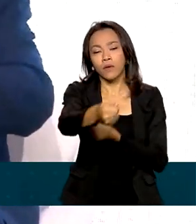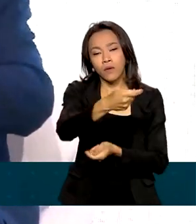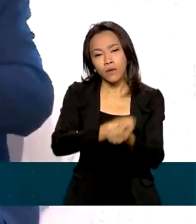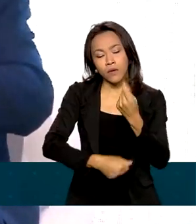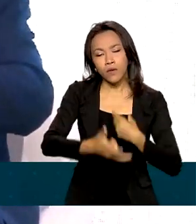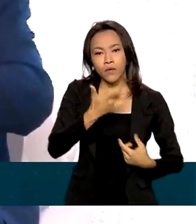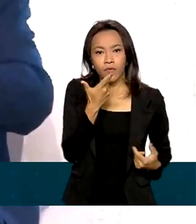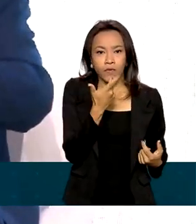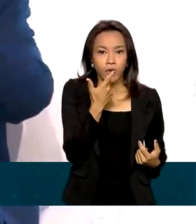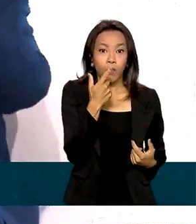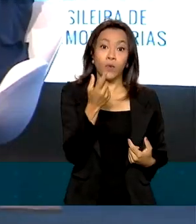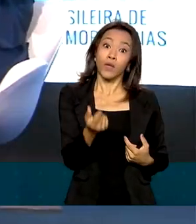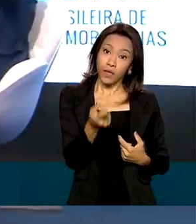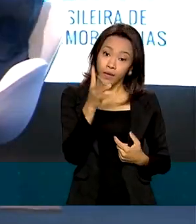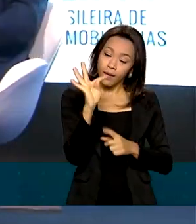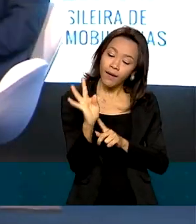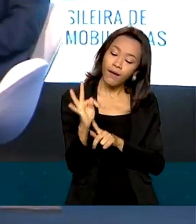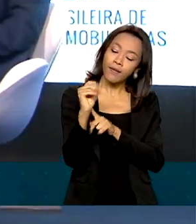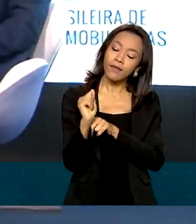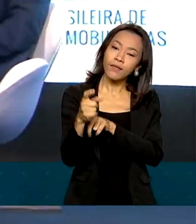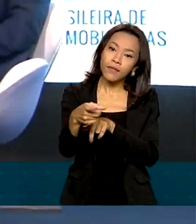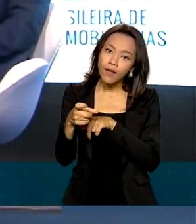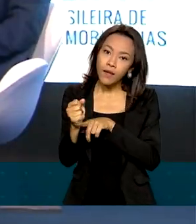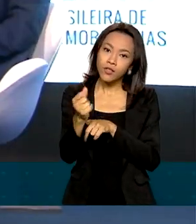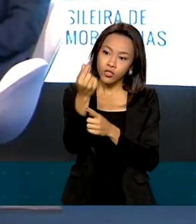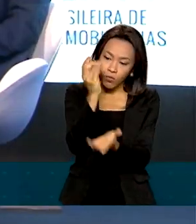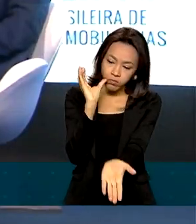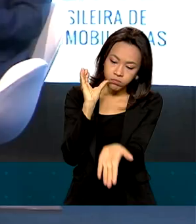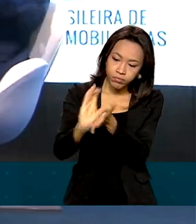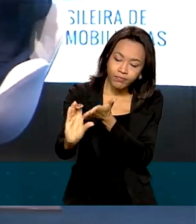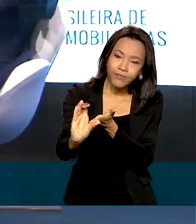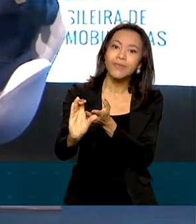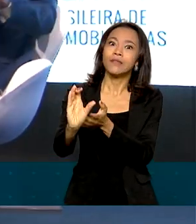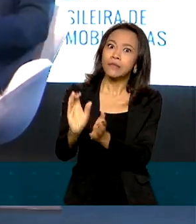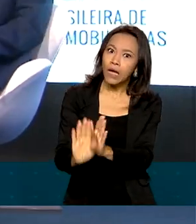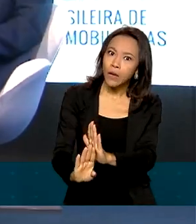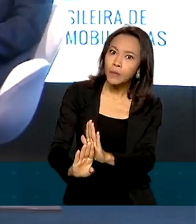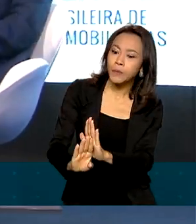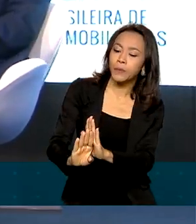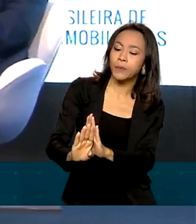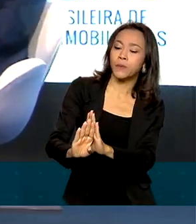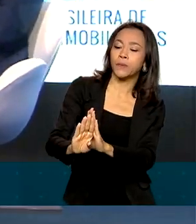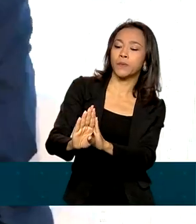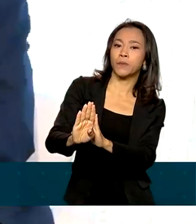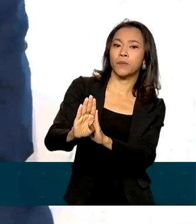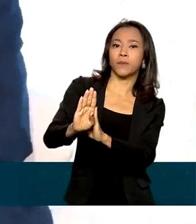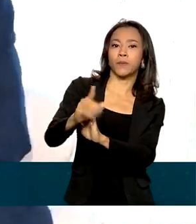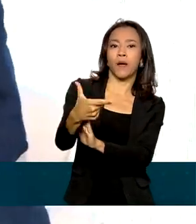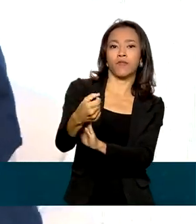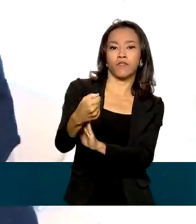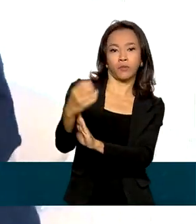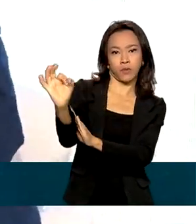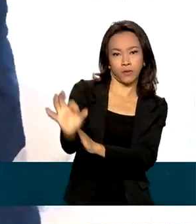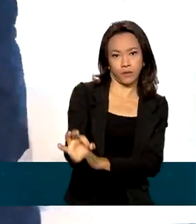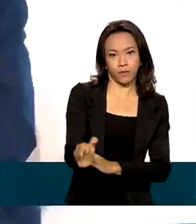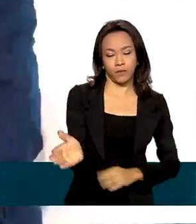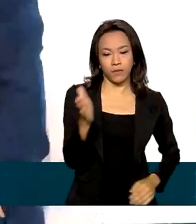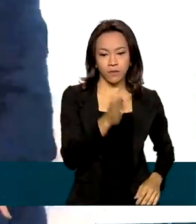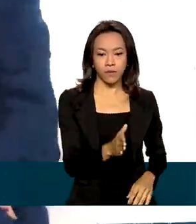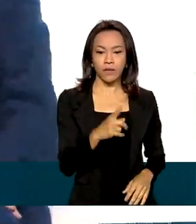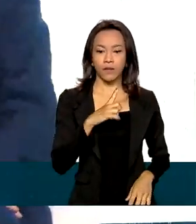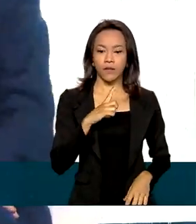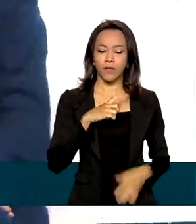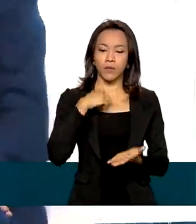que a taxa de investimentos do governo está subindo em direção aos 20%. Nós temos contratos